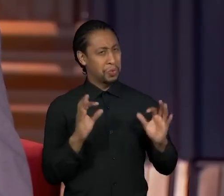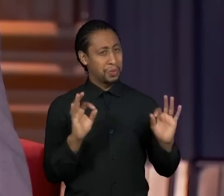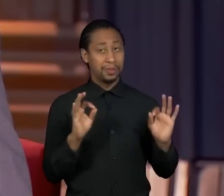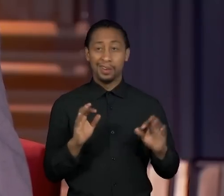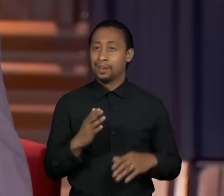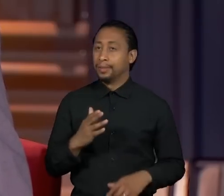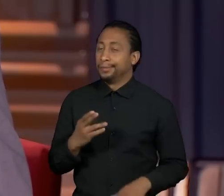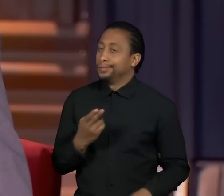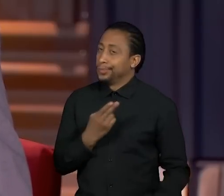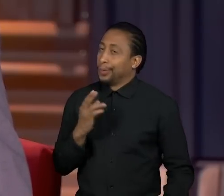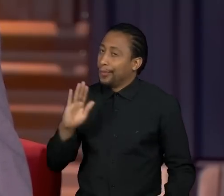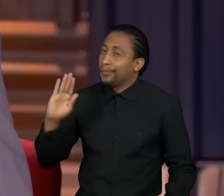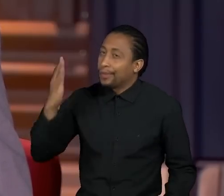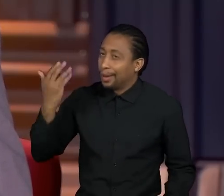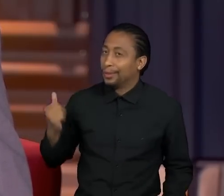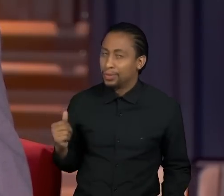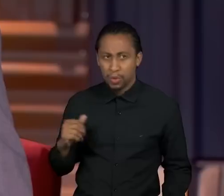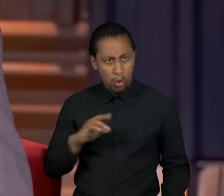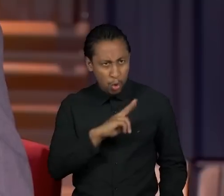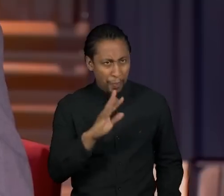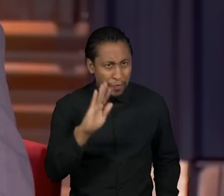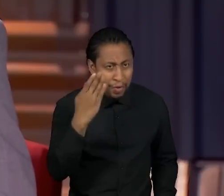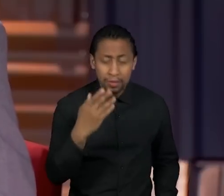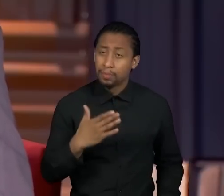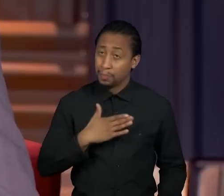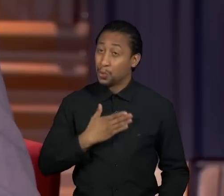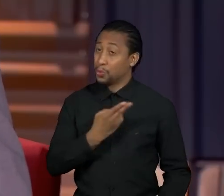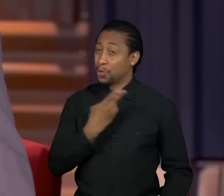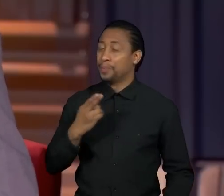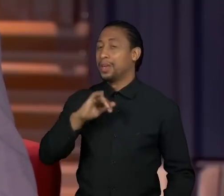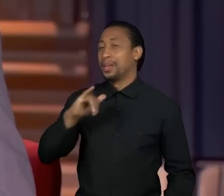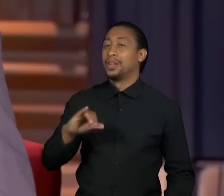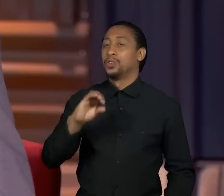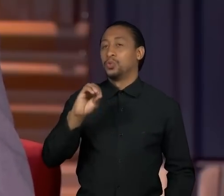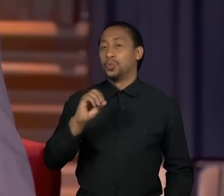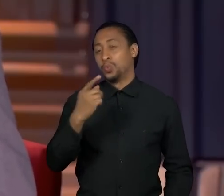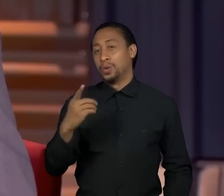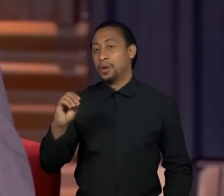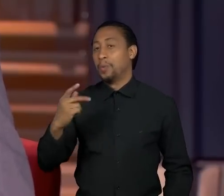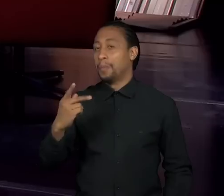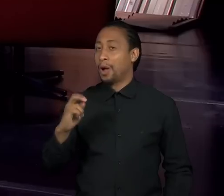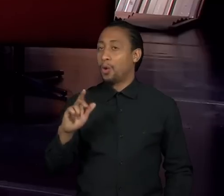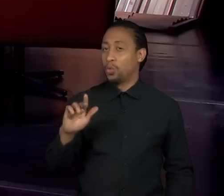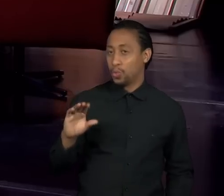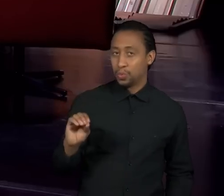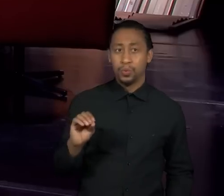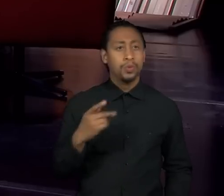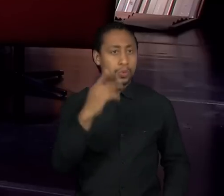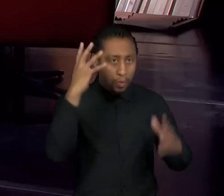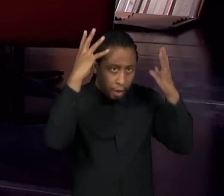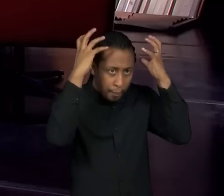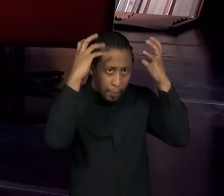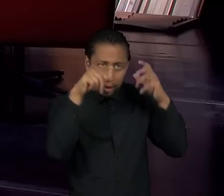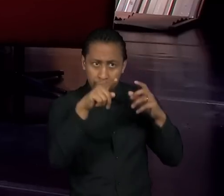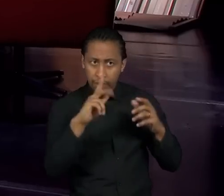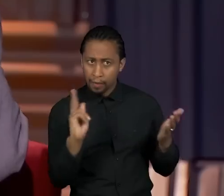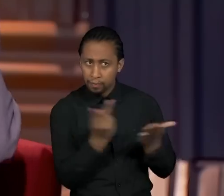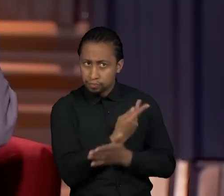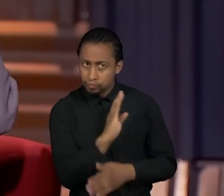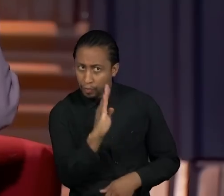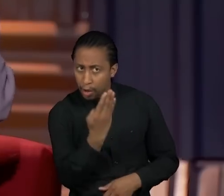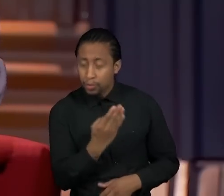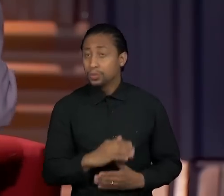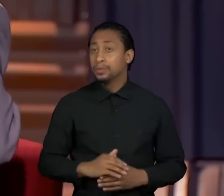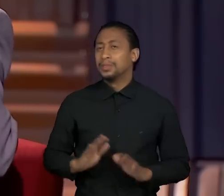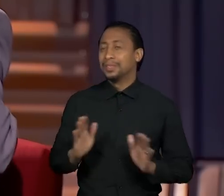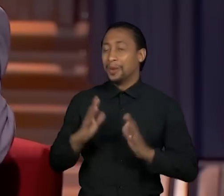Nome falso, na verdade, né? É Meu falso. nome verdadeiro é João Paulo de Oliveira. Ganhei esse nome aí. Esse cabelo também é falso? Não, o cabelo é verdadeiro, apesar